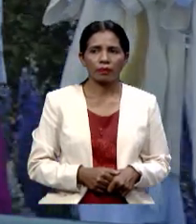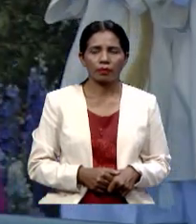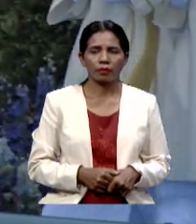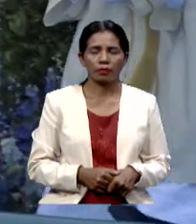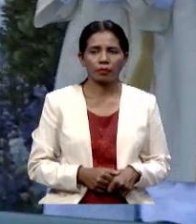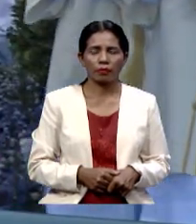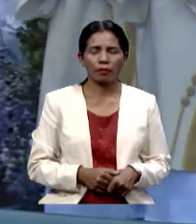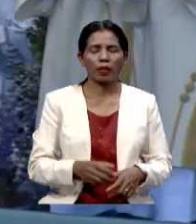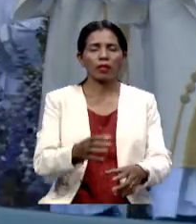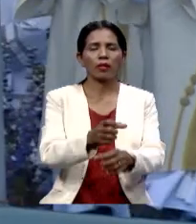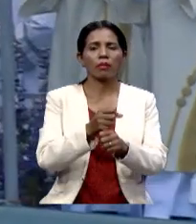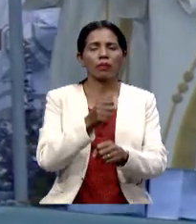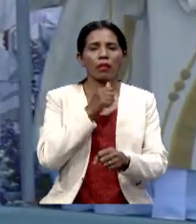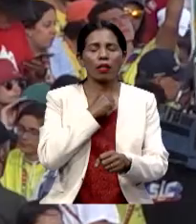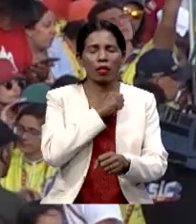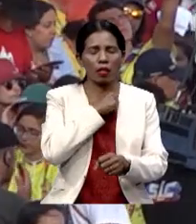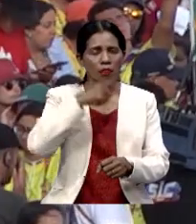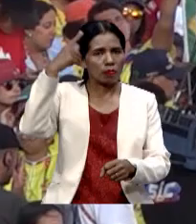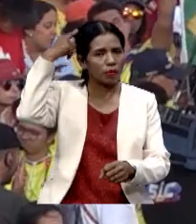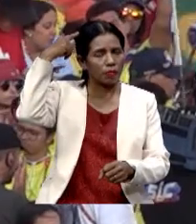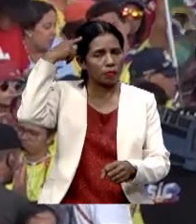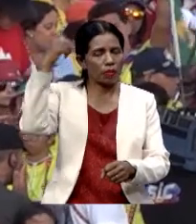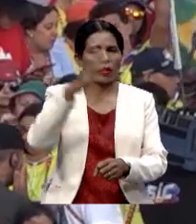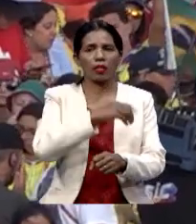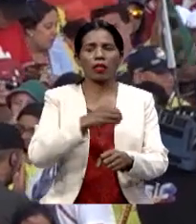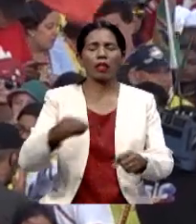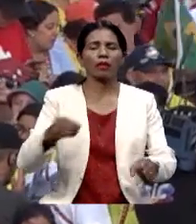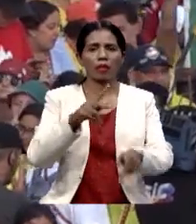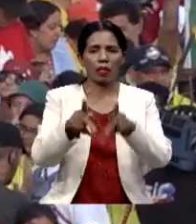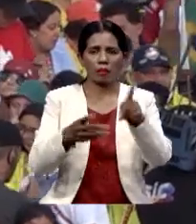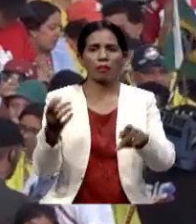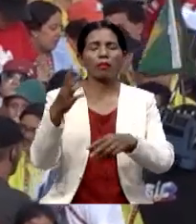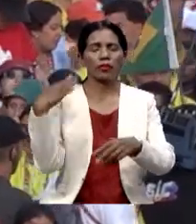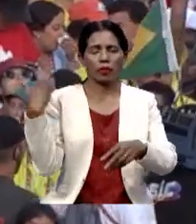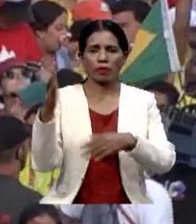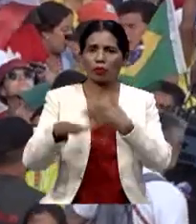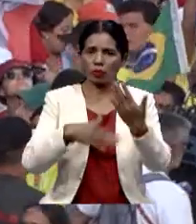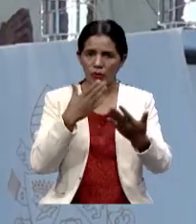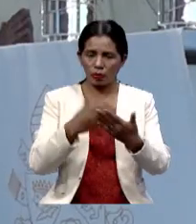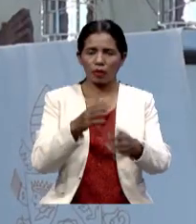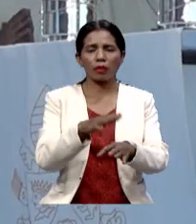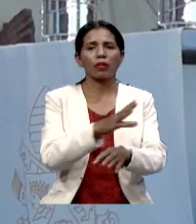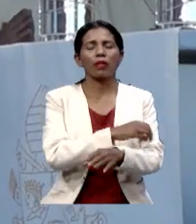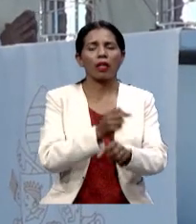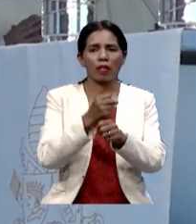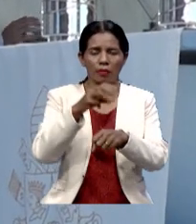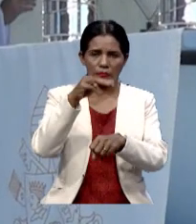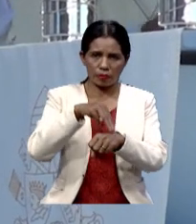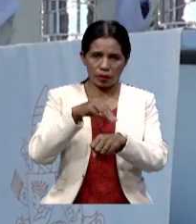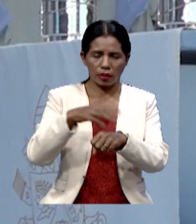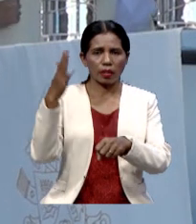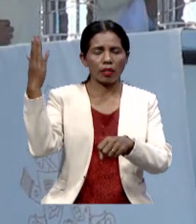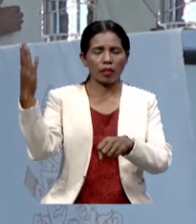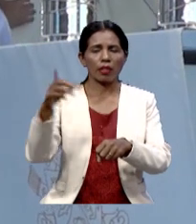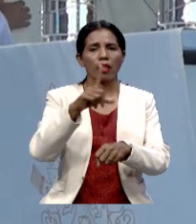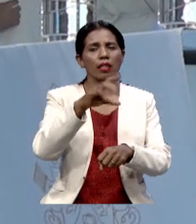Antes atusimo Papa Francisco, peregrino Sira participa missa abertura à Jornada Mundial Nian e a Parque Eduardo Hito, Lisboa. E